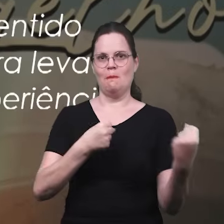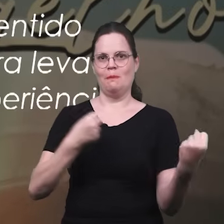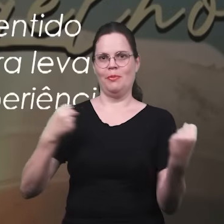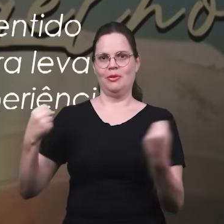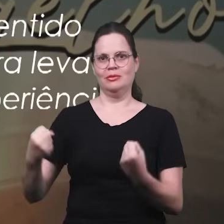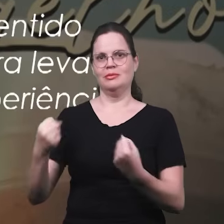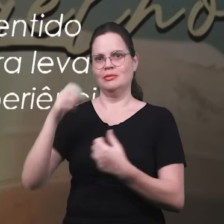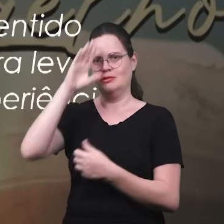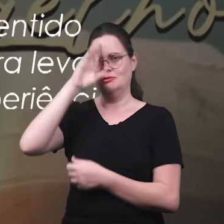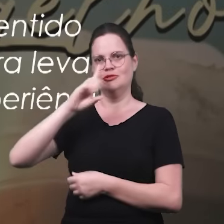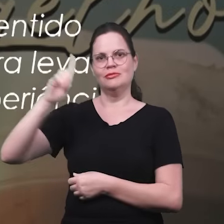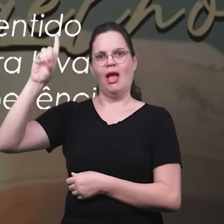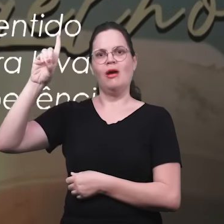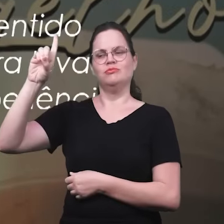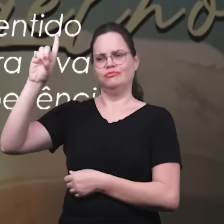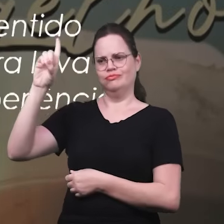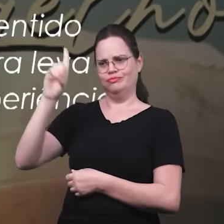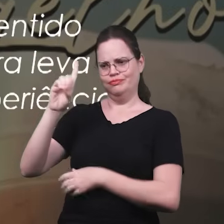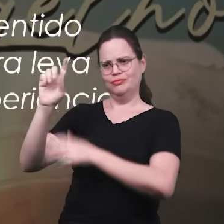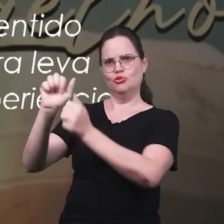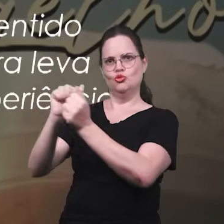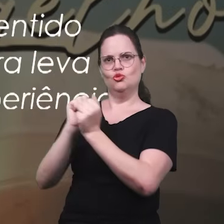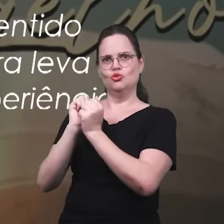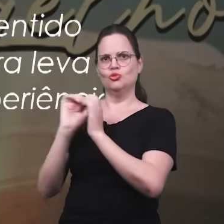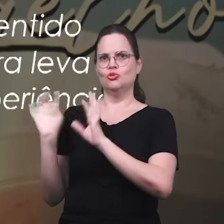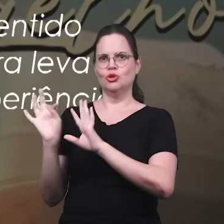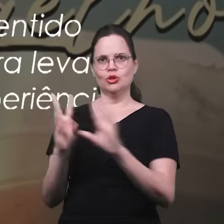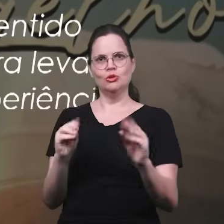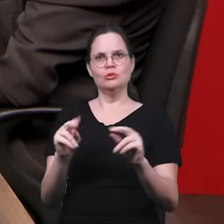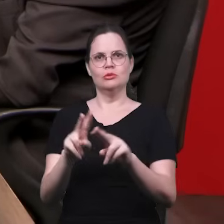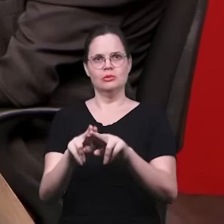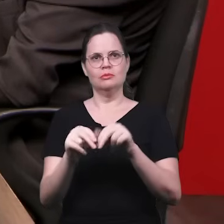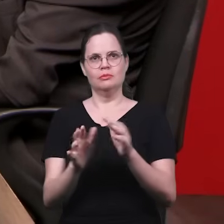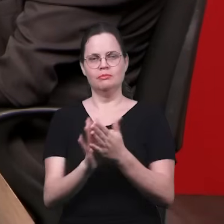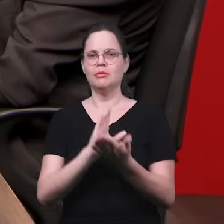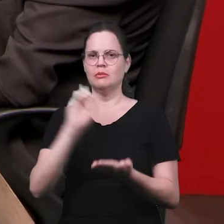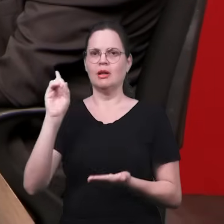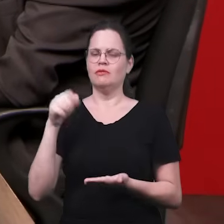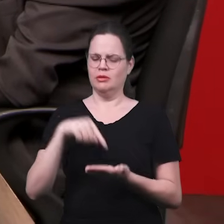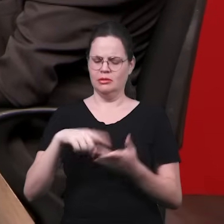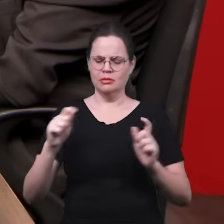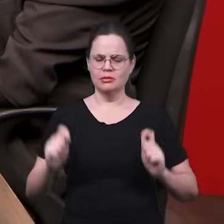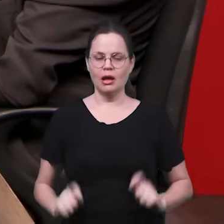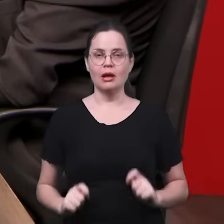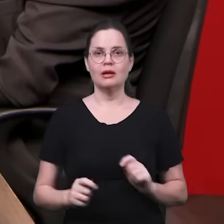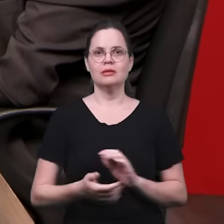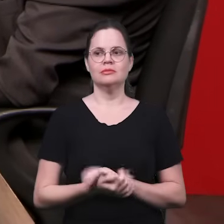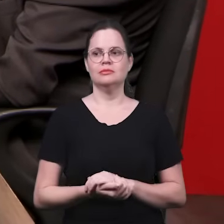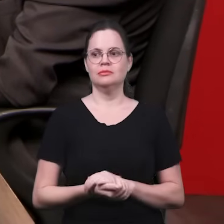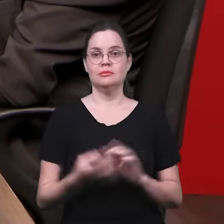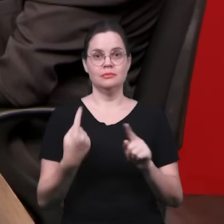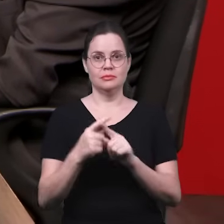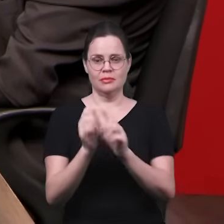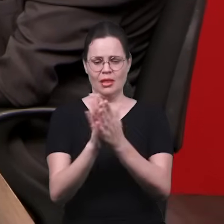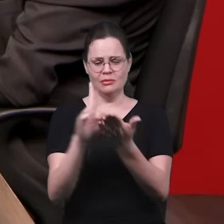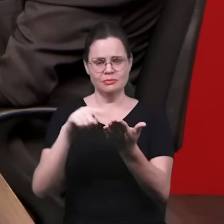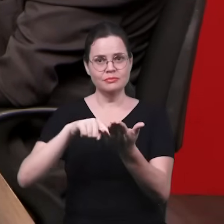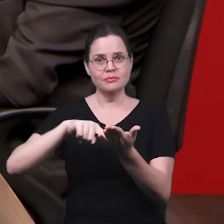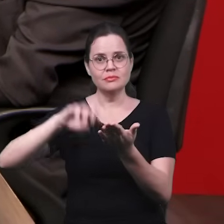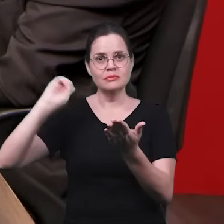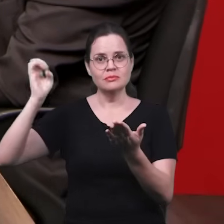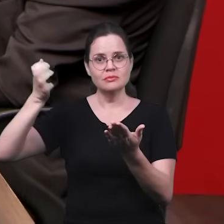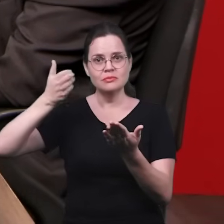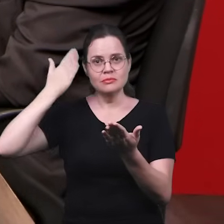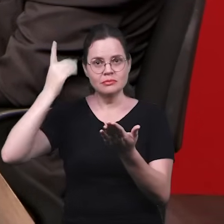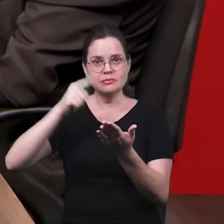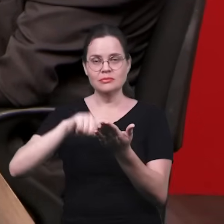presença do poder de Deus pela palavra. Então, a palavra por si só, ela é